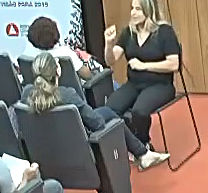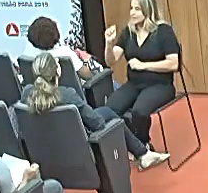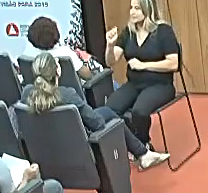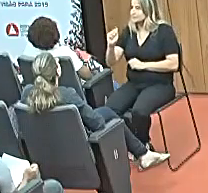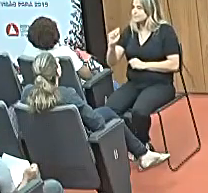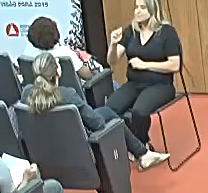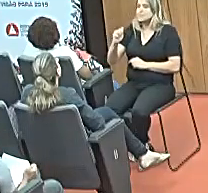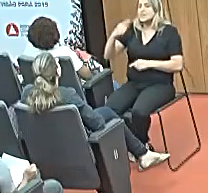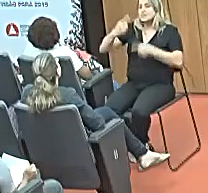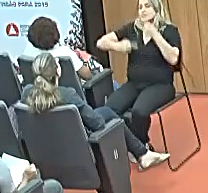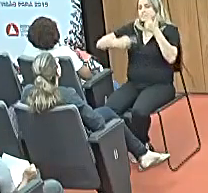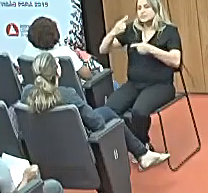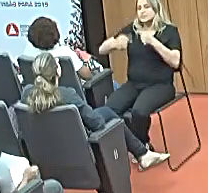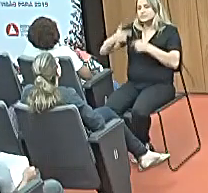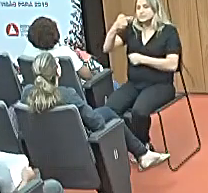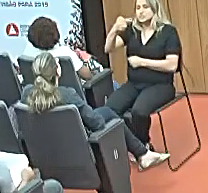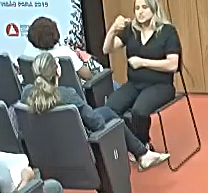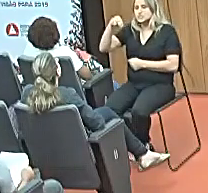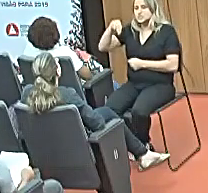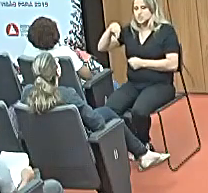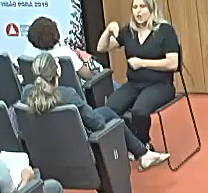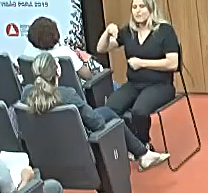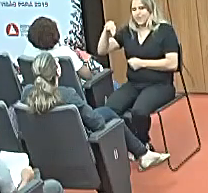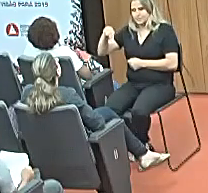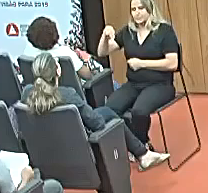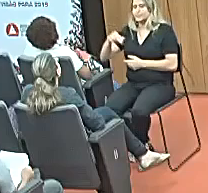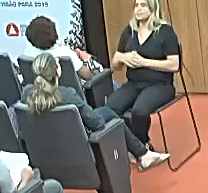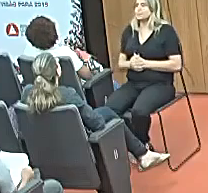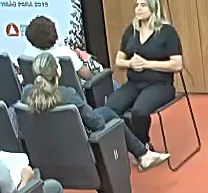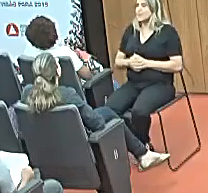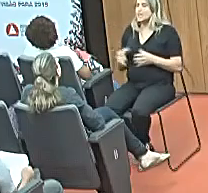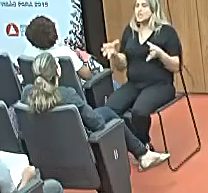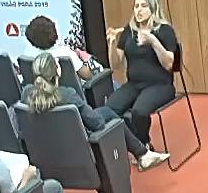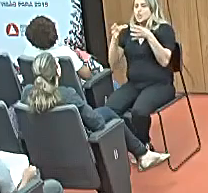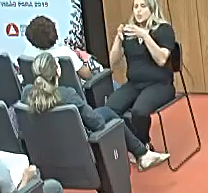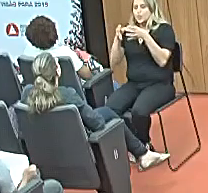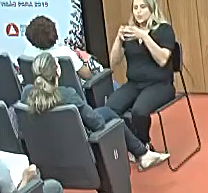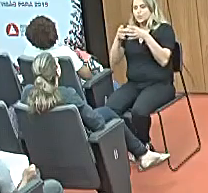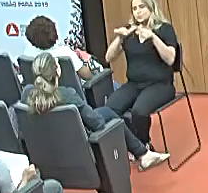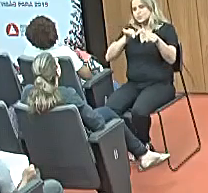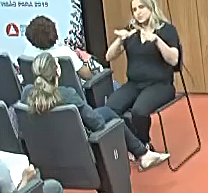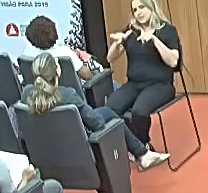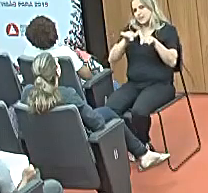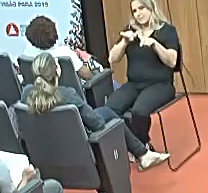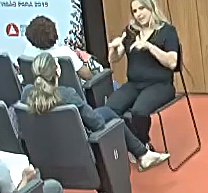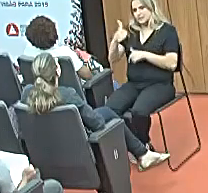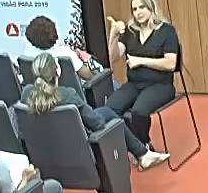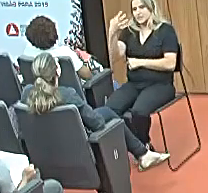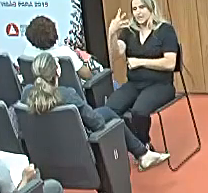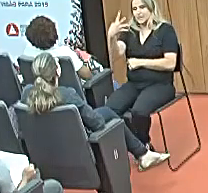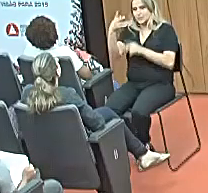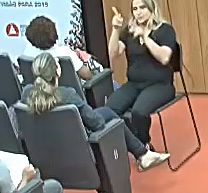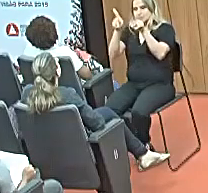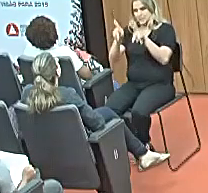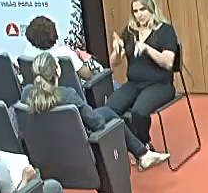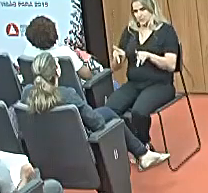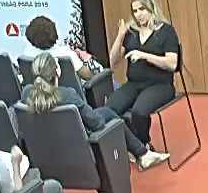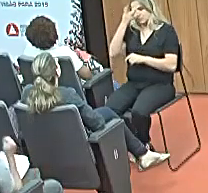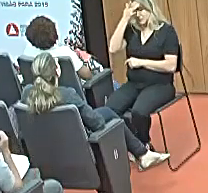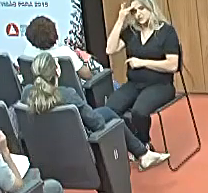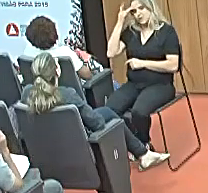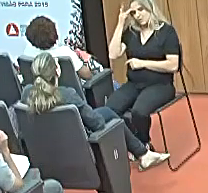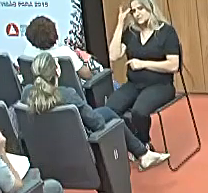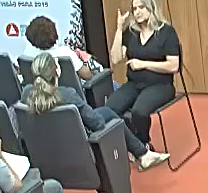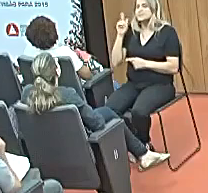do dia 7 de novembro de 2017 o grupo de trabalho foi composto de 14 pessoas que